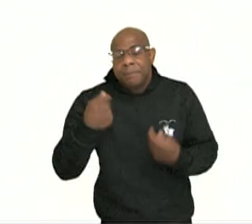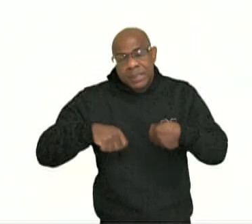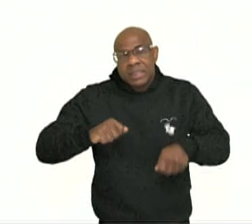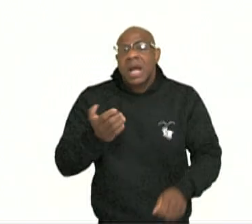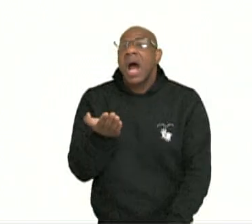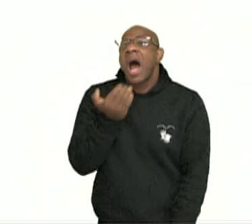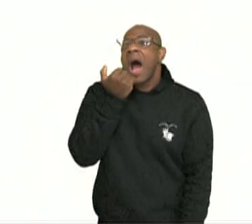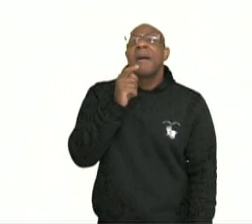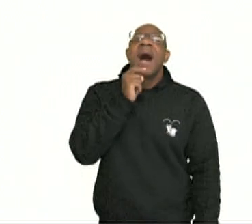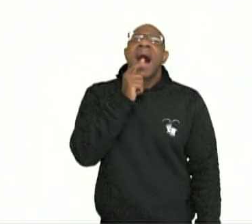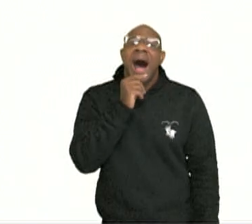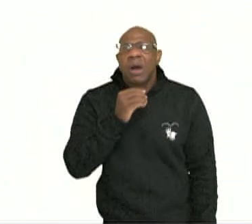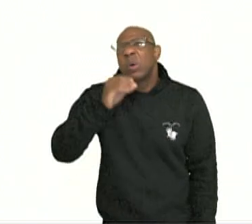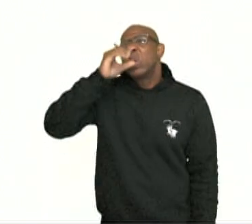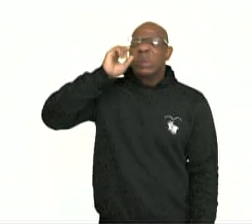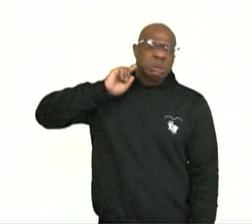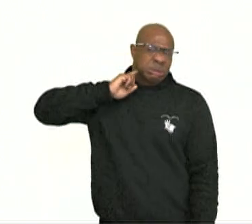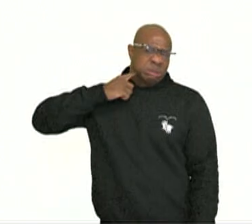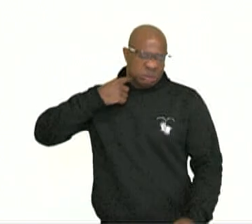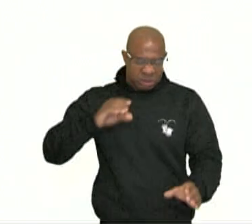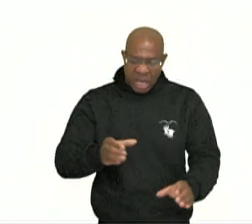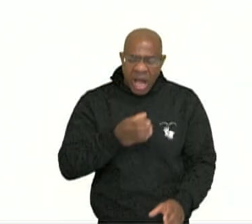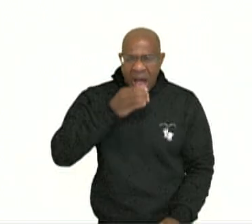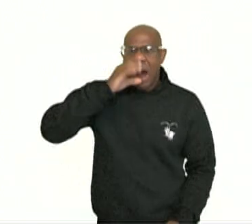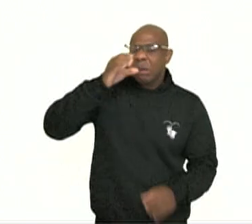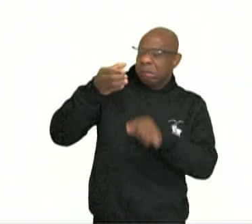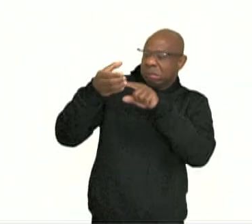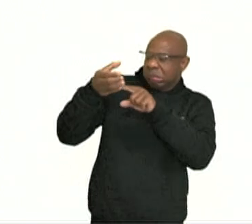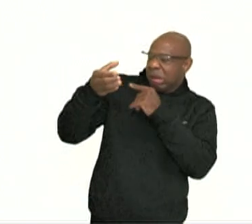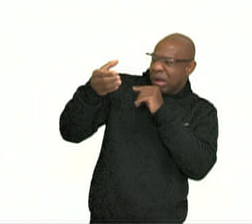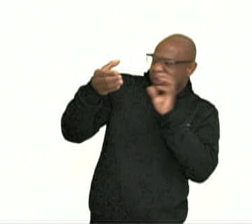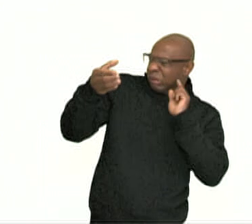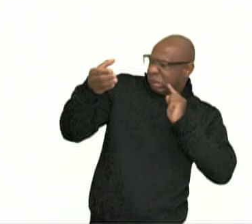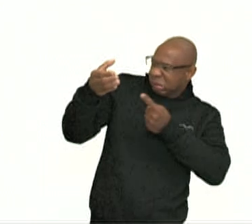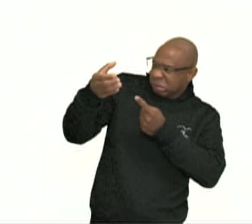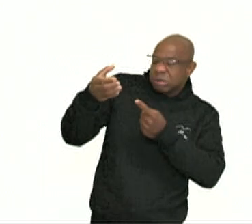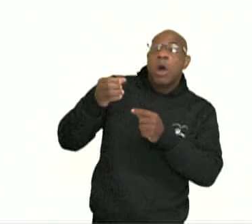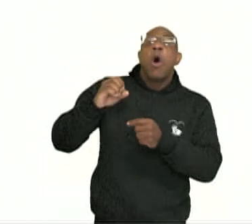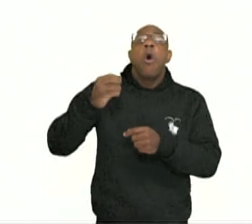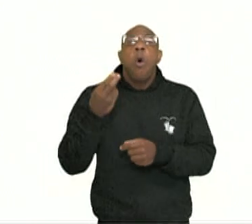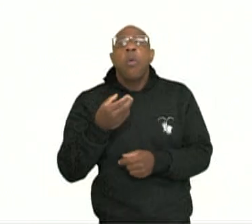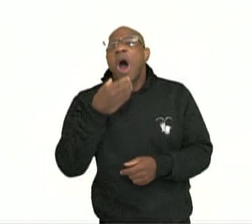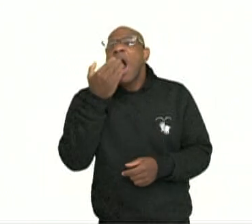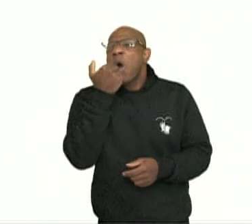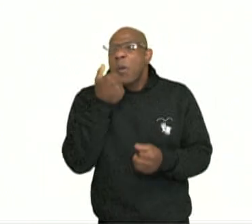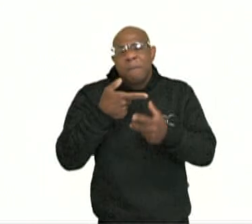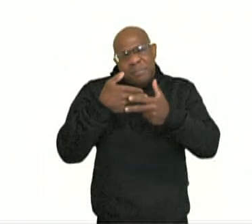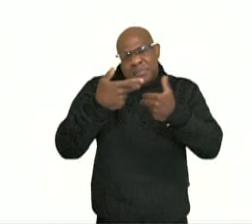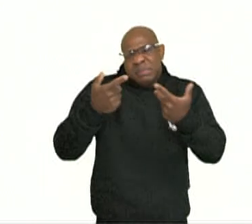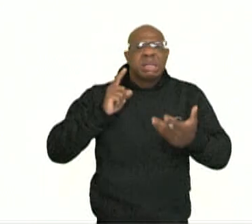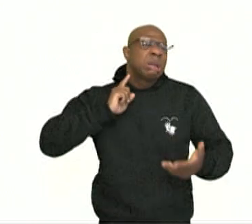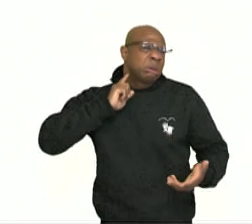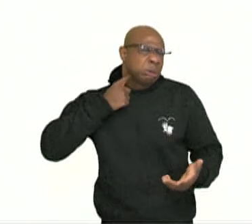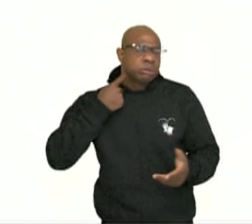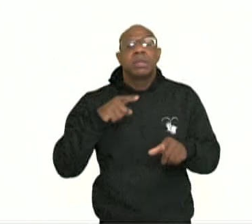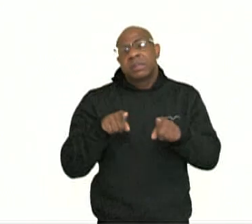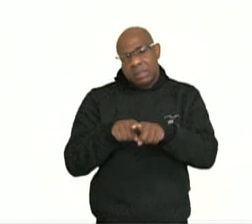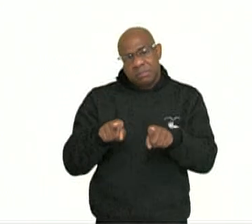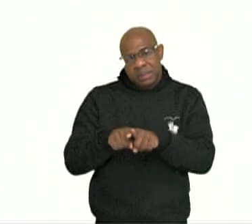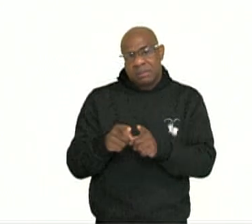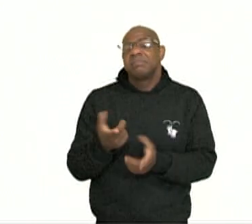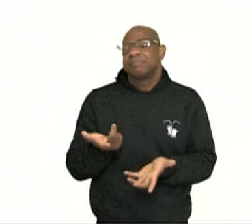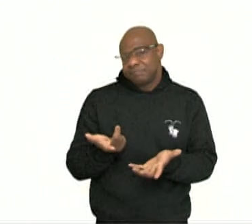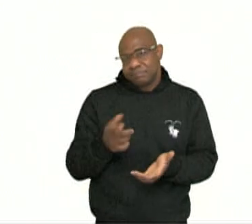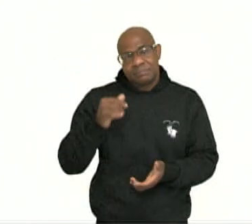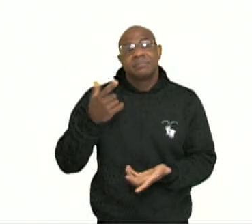uma água contaminada, um alimento contaminado, para que ocorra então ali o desenvolvimento dos ovos desse verme no